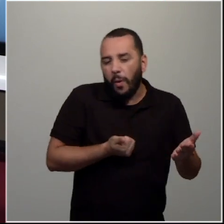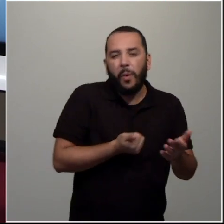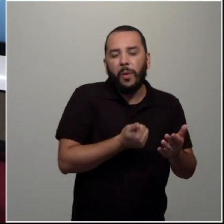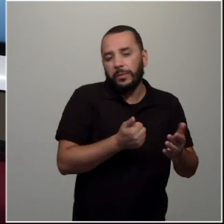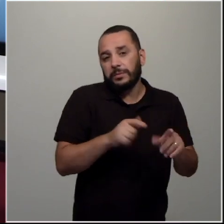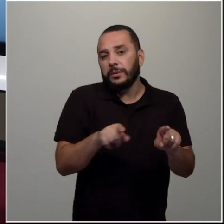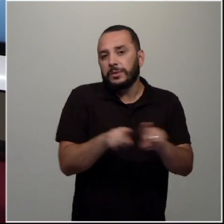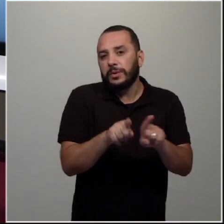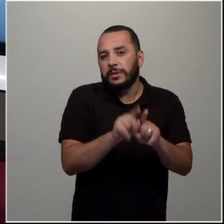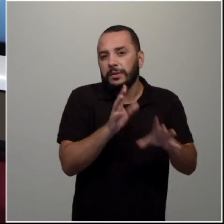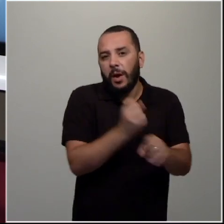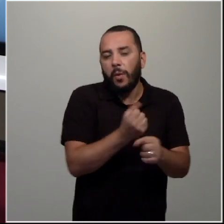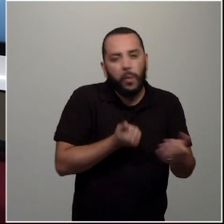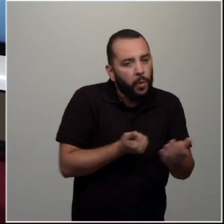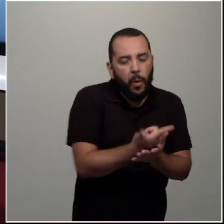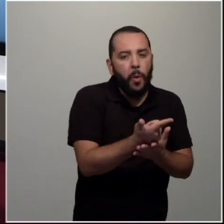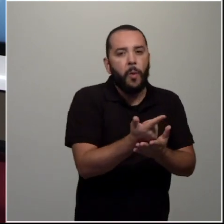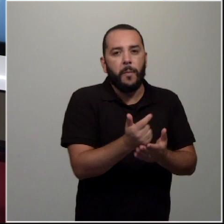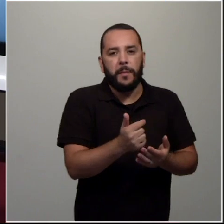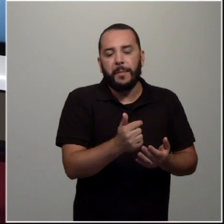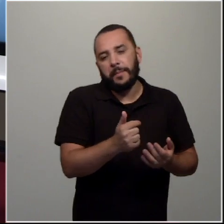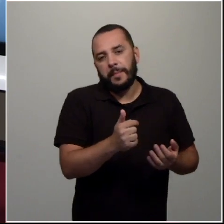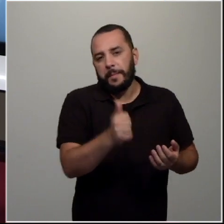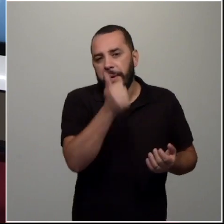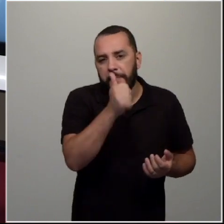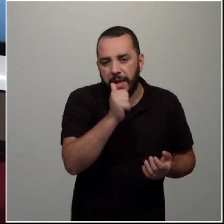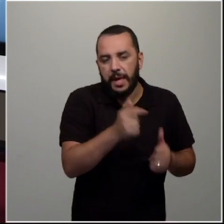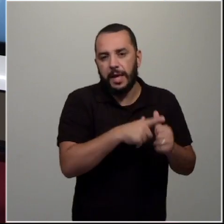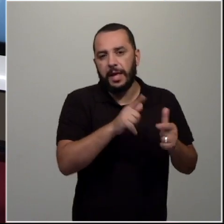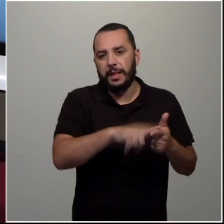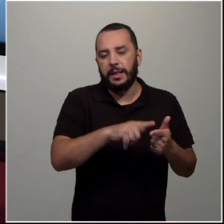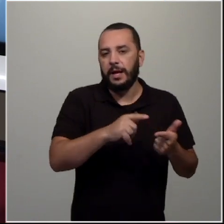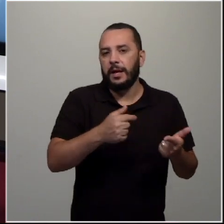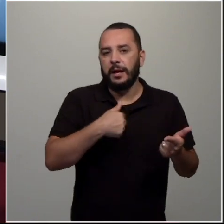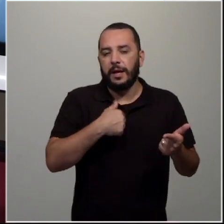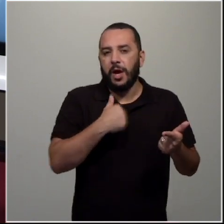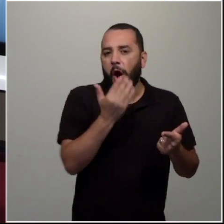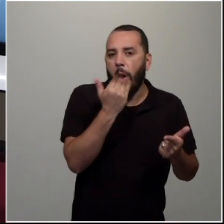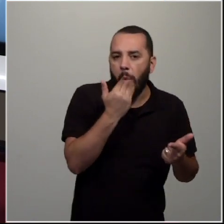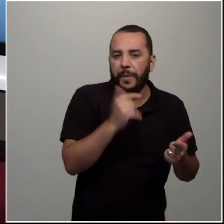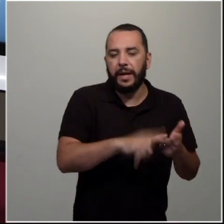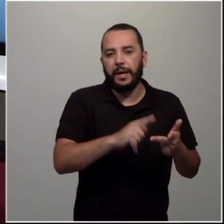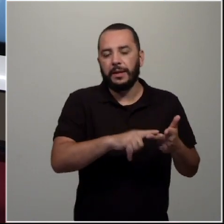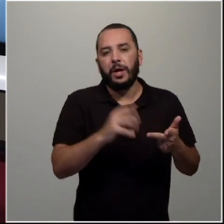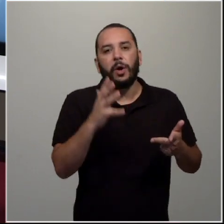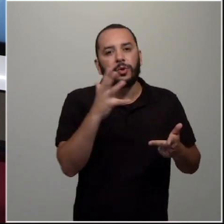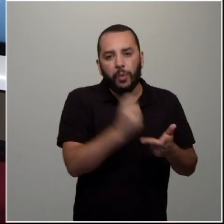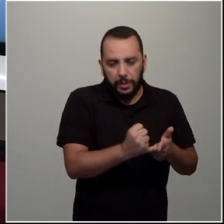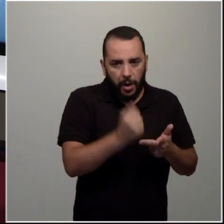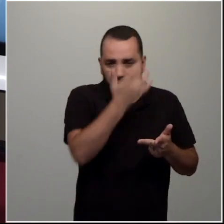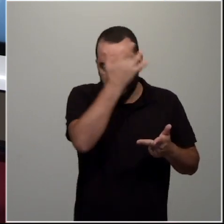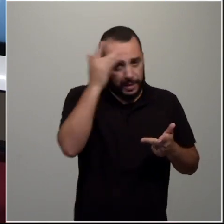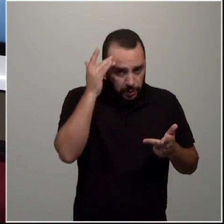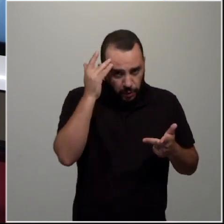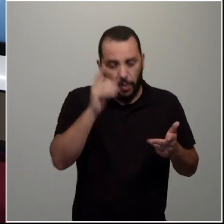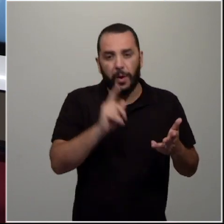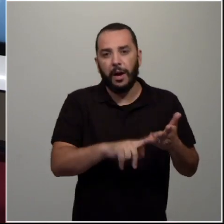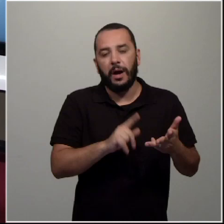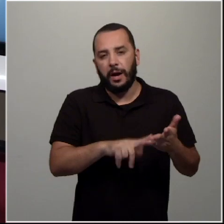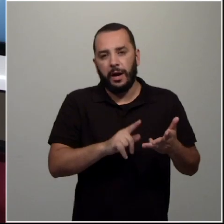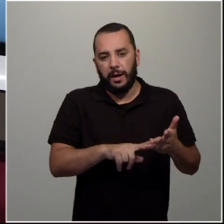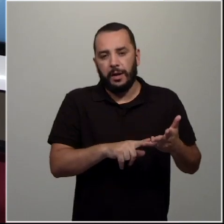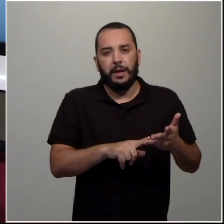questão das bebidas na compra dos salgados quantidade de pessoas o tamanho do espaço que vai ocupá